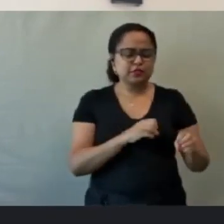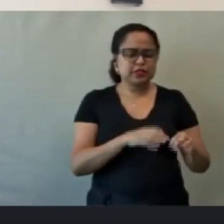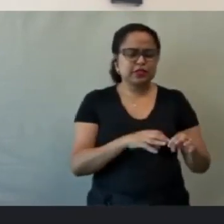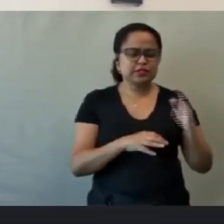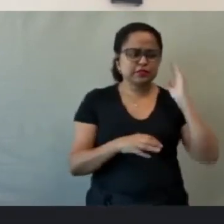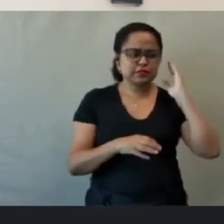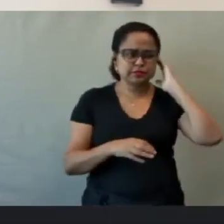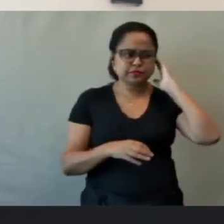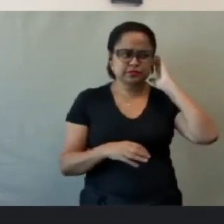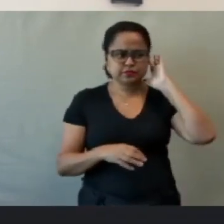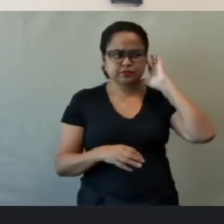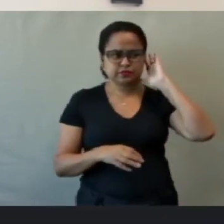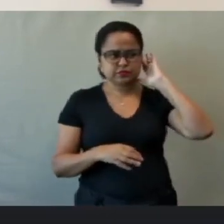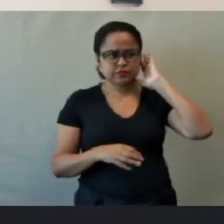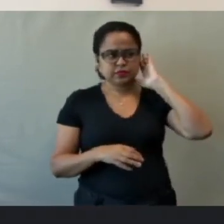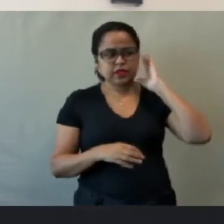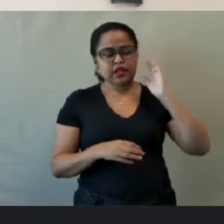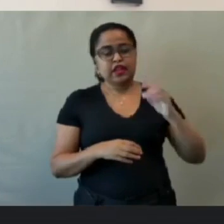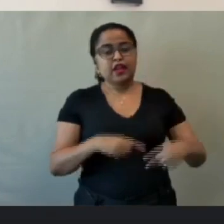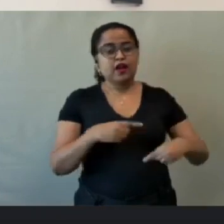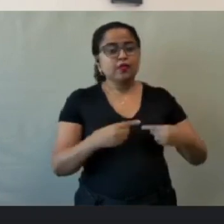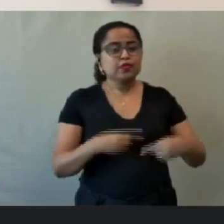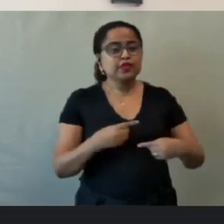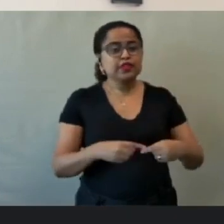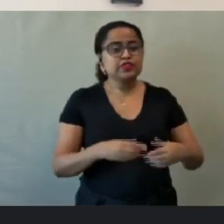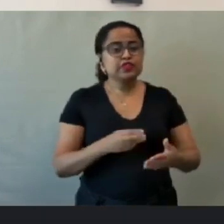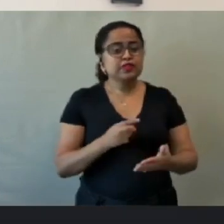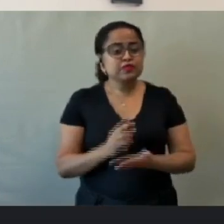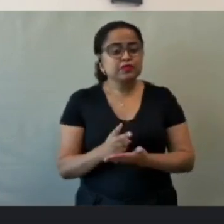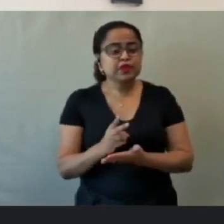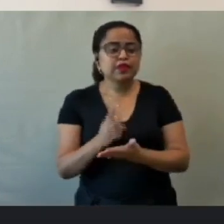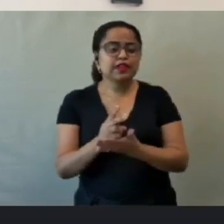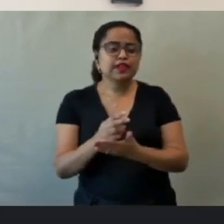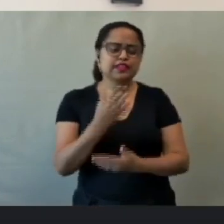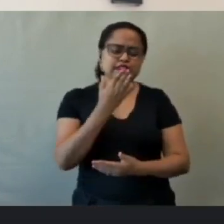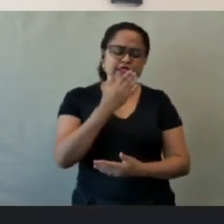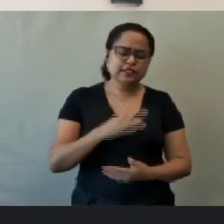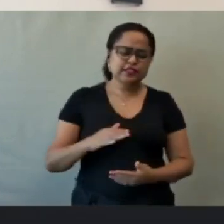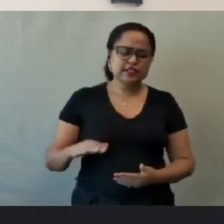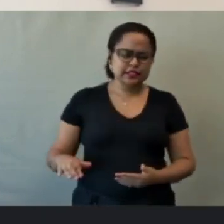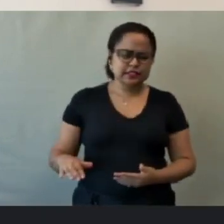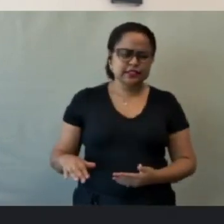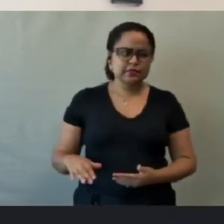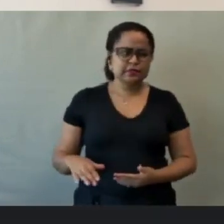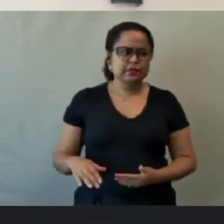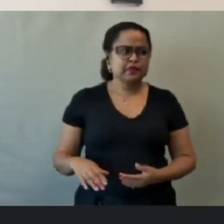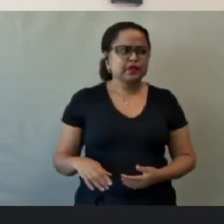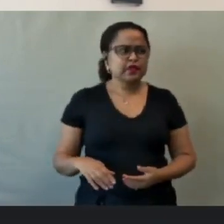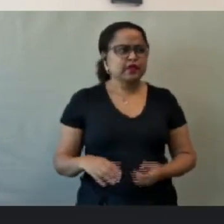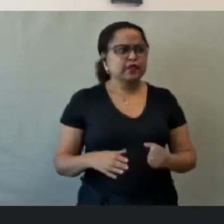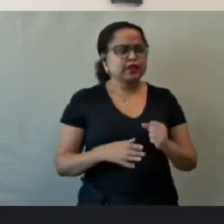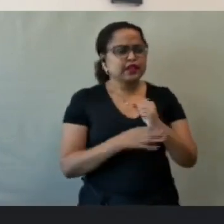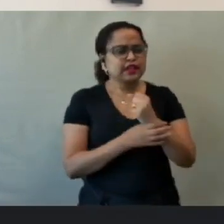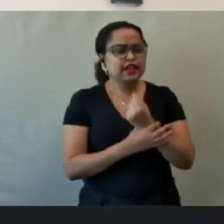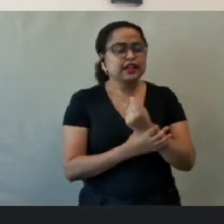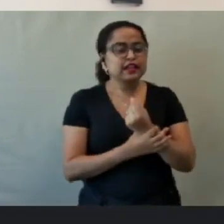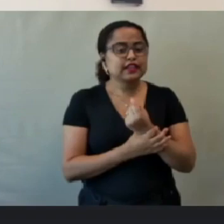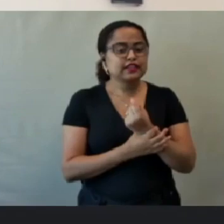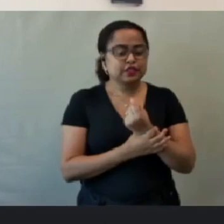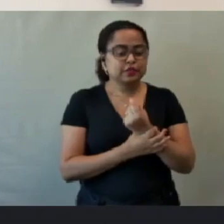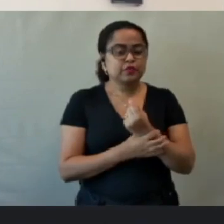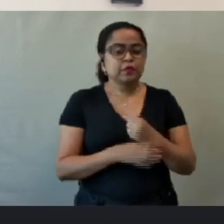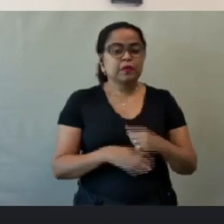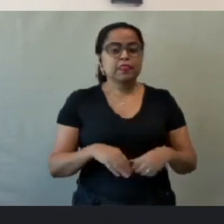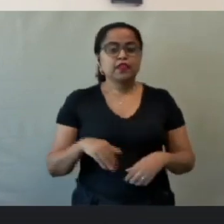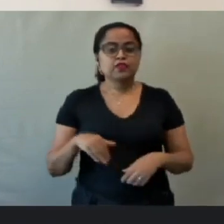uma política de permanência das nossas crianças, para que garanta a permanência delas na escola. Para além disso, nós tivemos agora